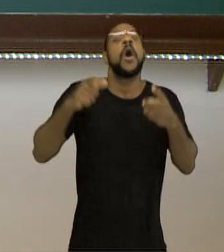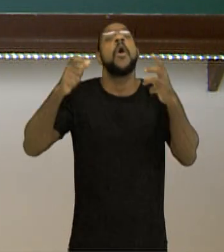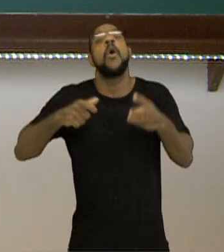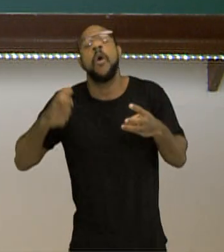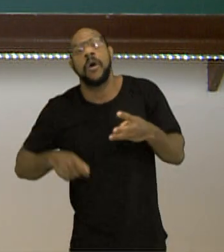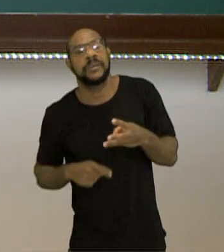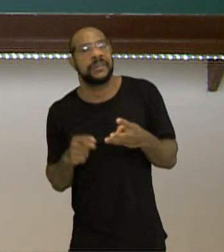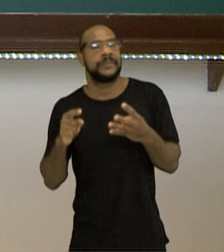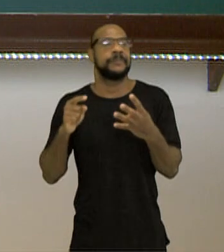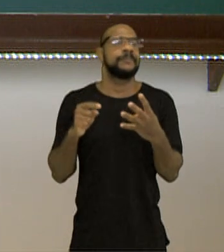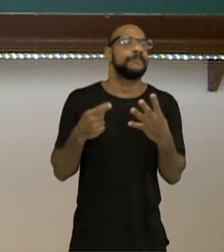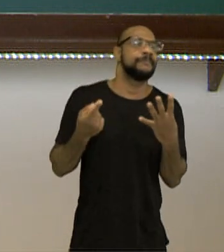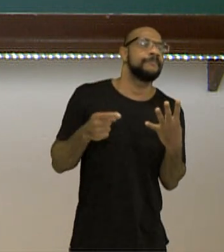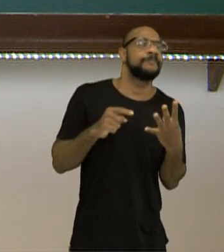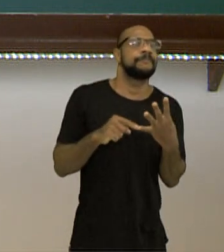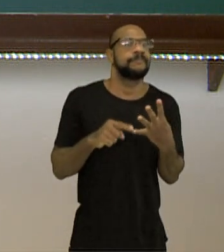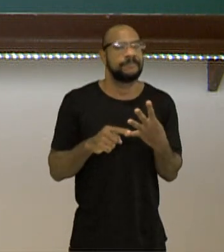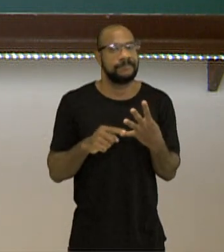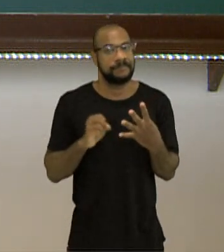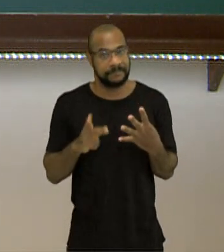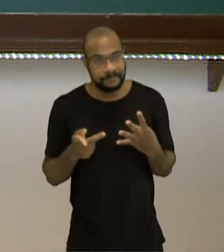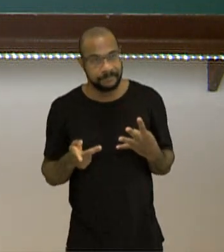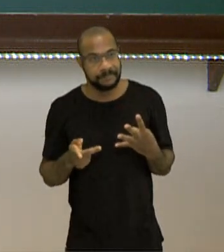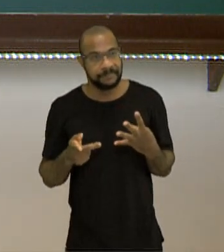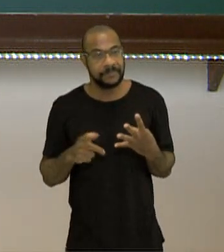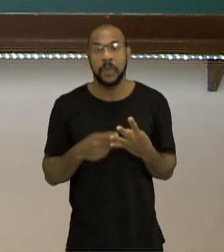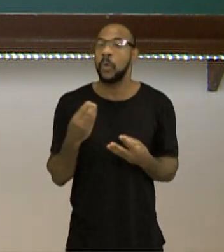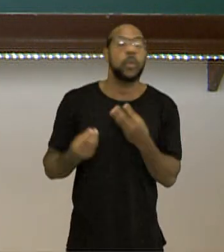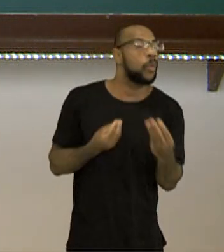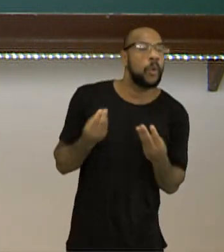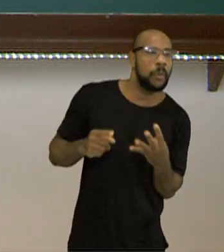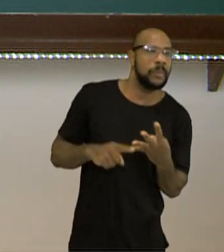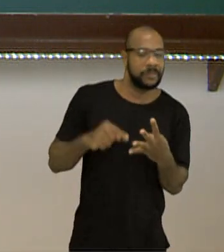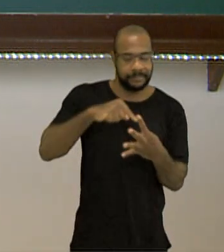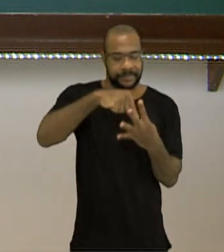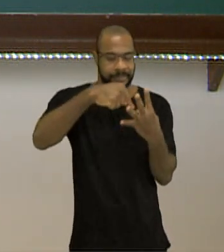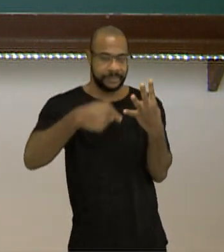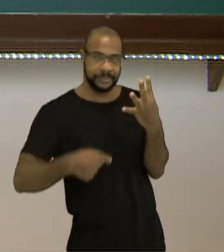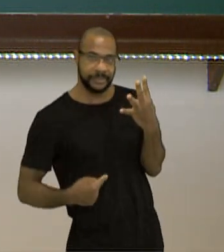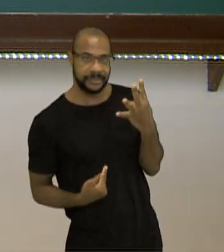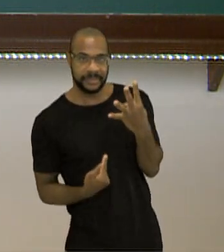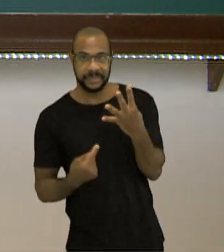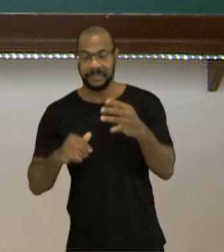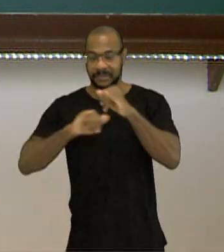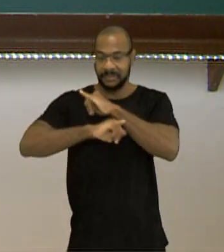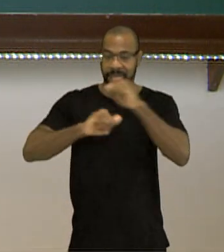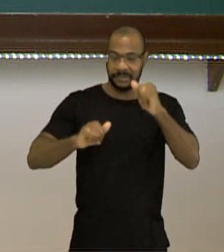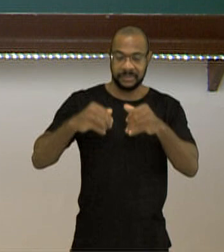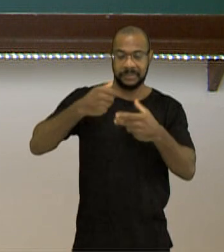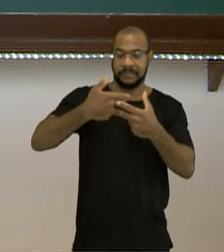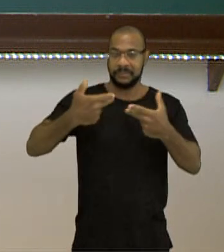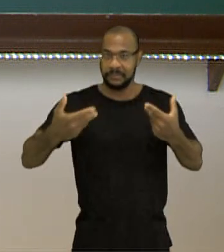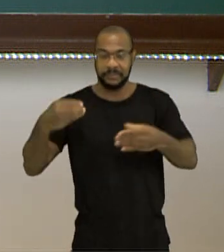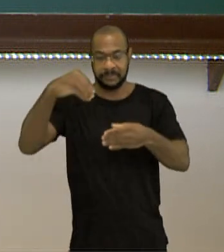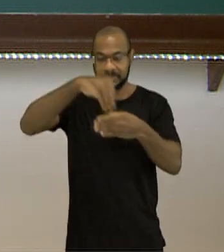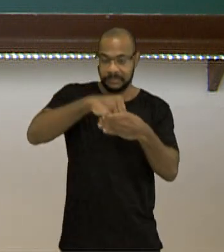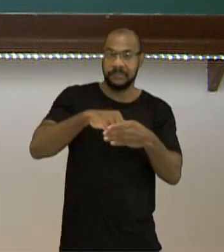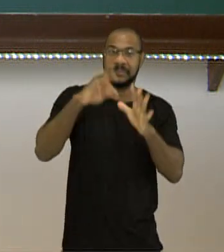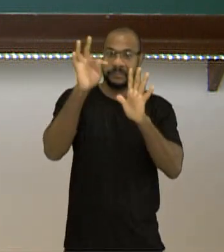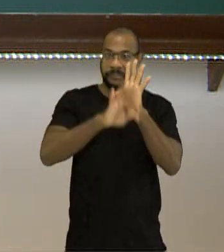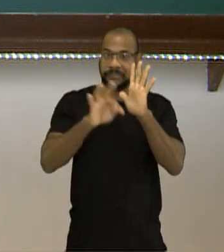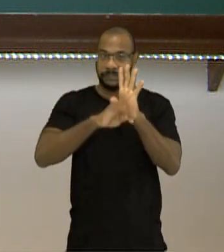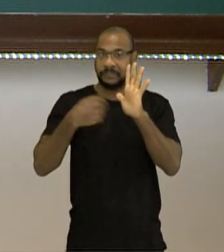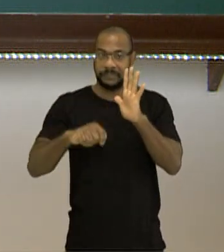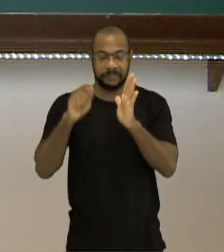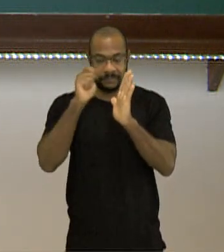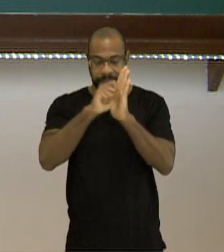onde, tá? Como. Então, os elementos da notícia são importantes aqui. E aí